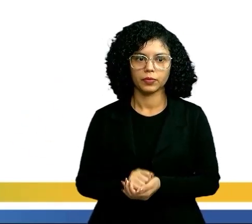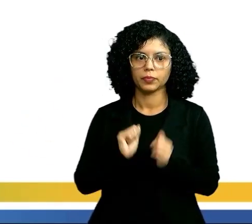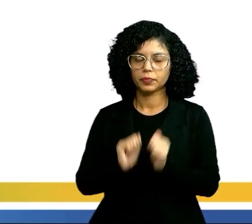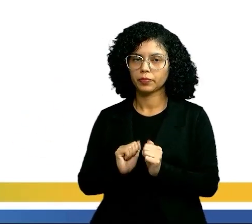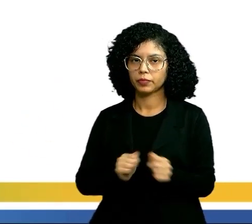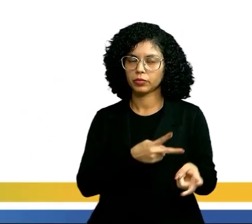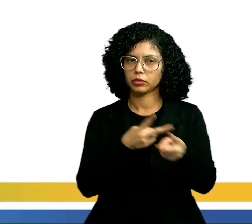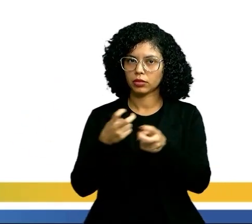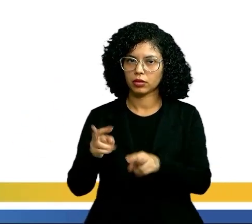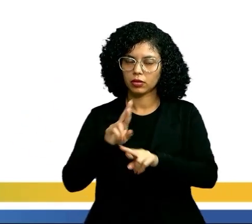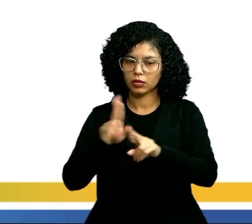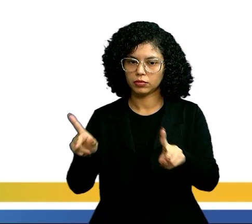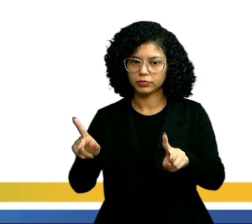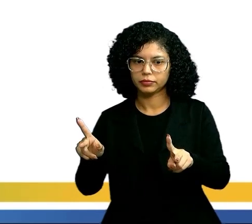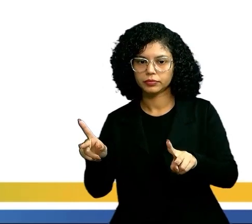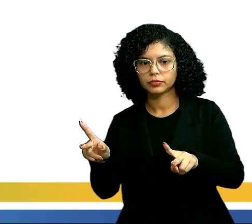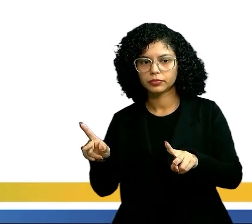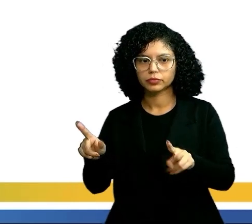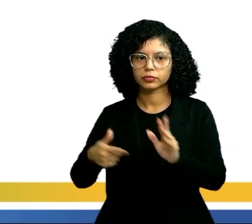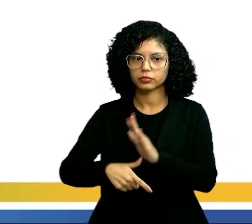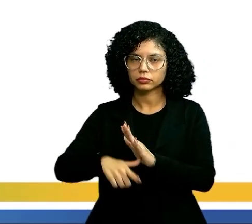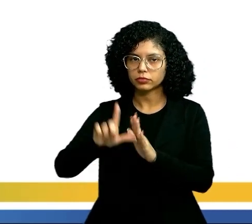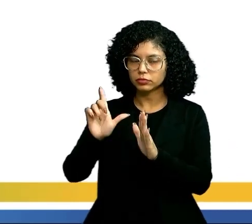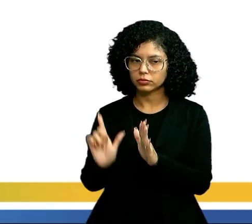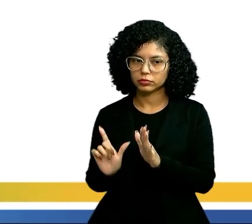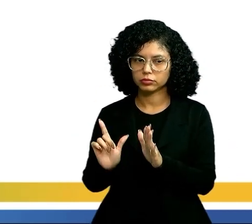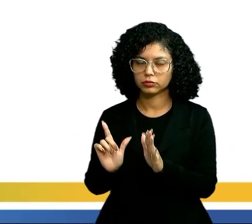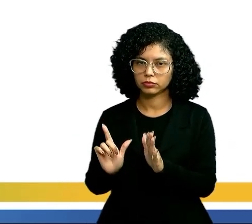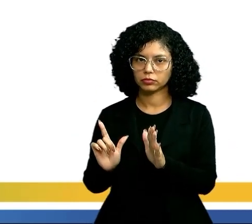gente pode diferenciar em relação ao mapa anterior